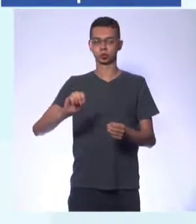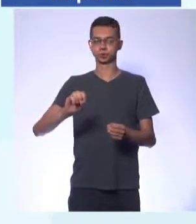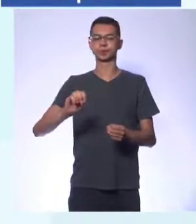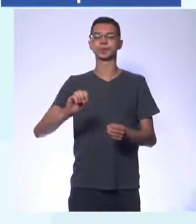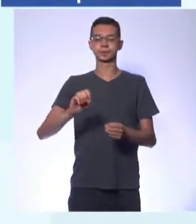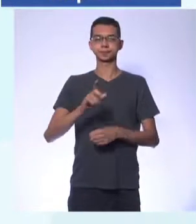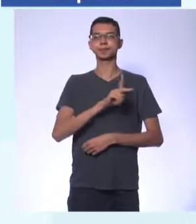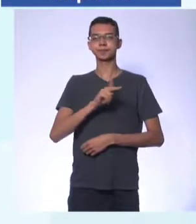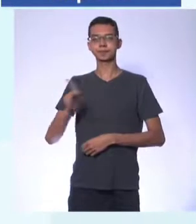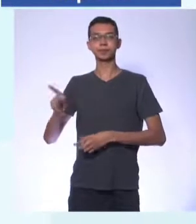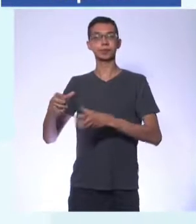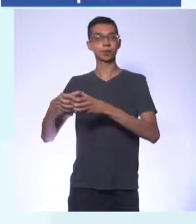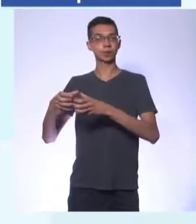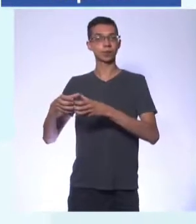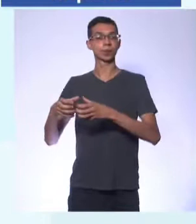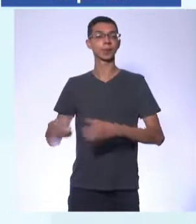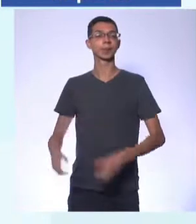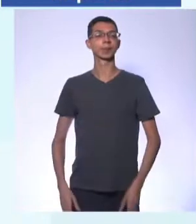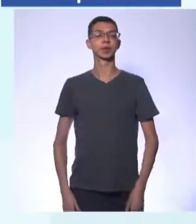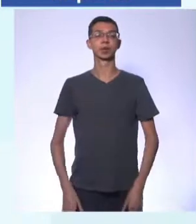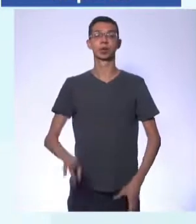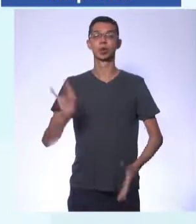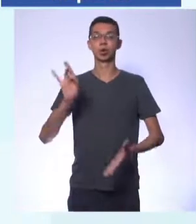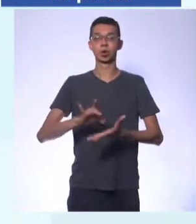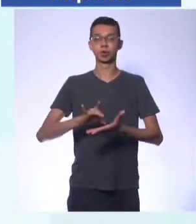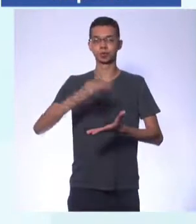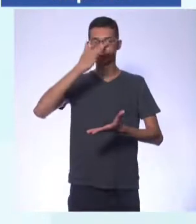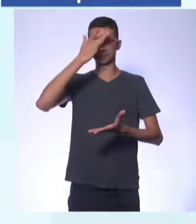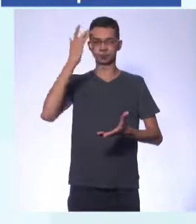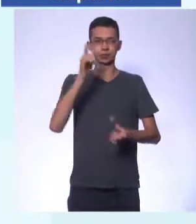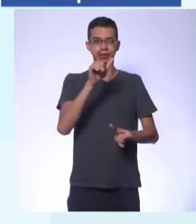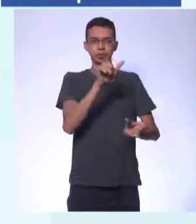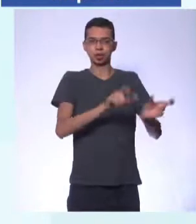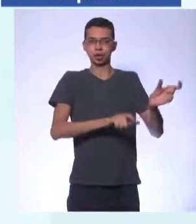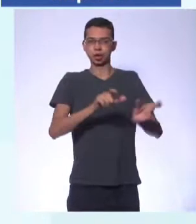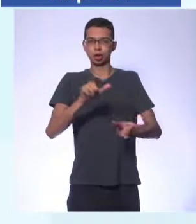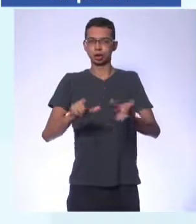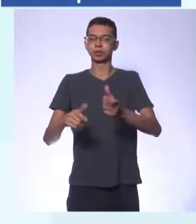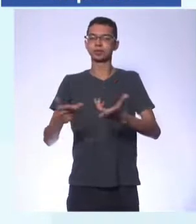formavam o clube militar eram abertamente abolicionistas, o que